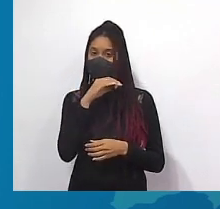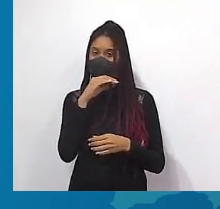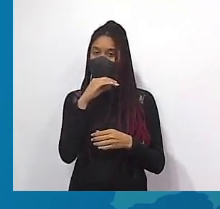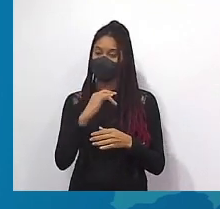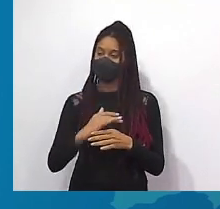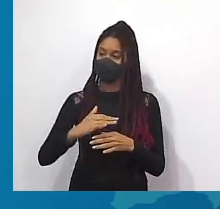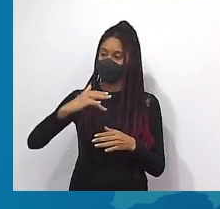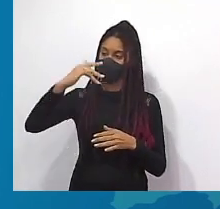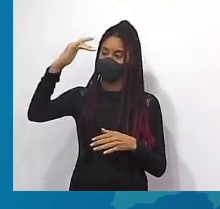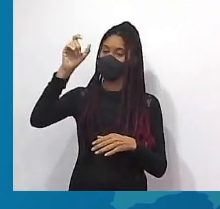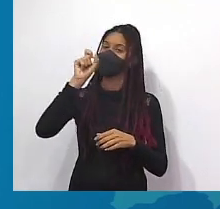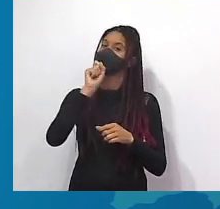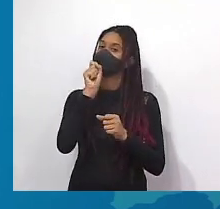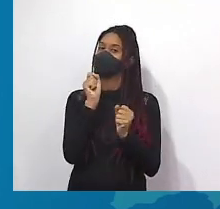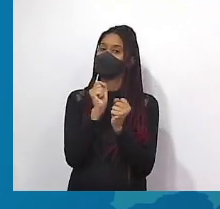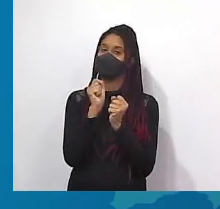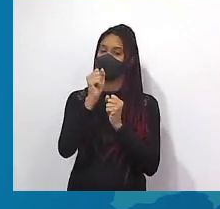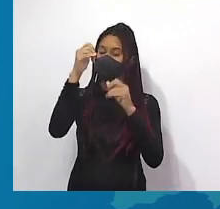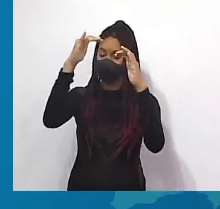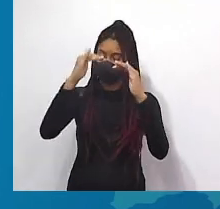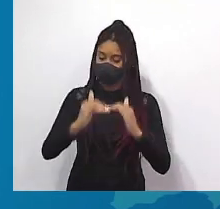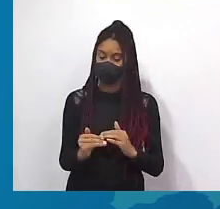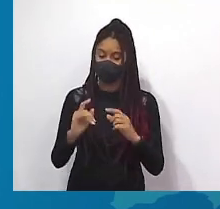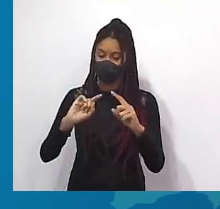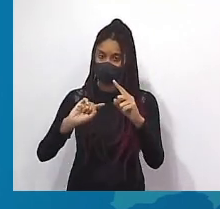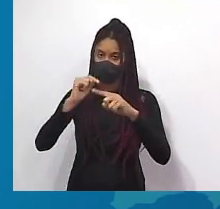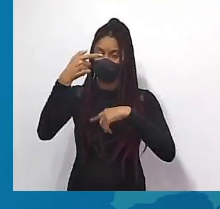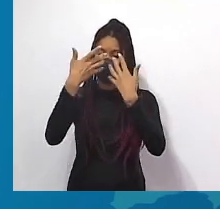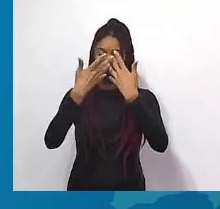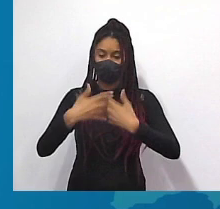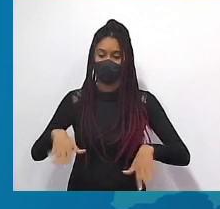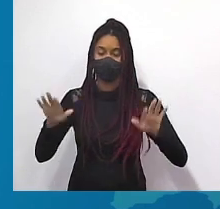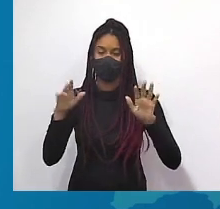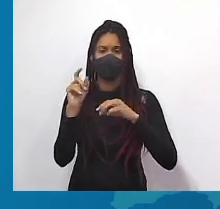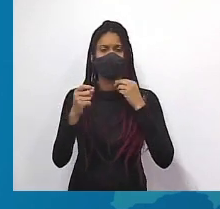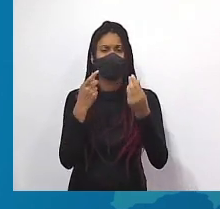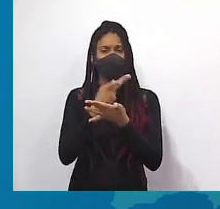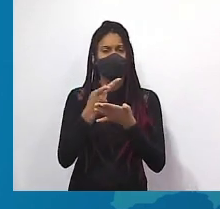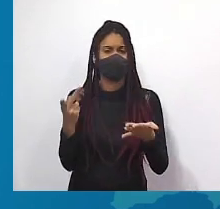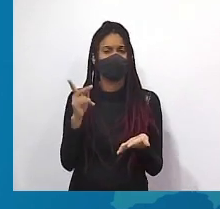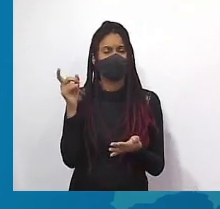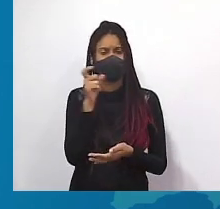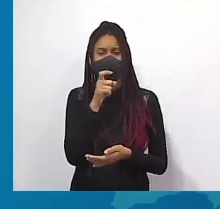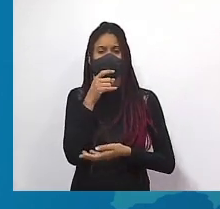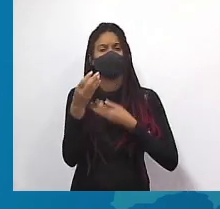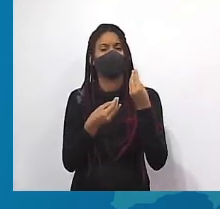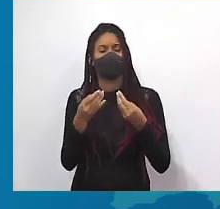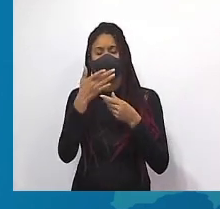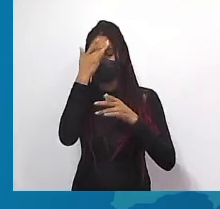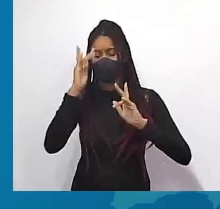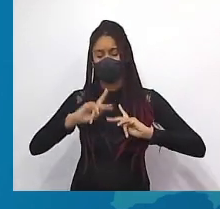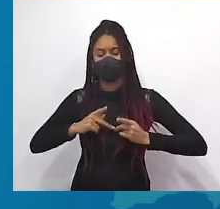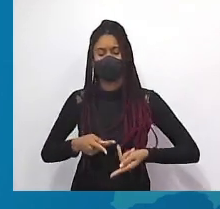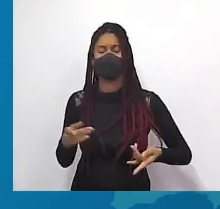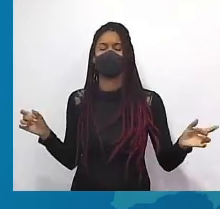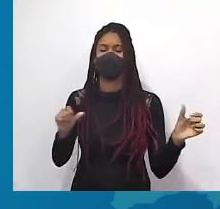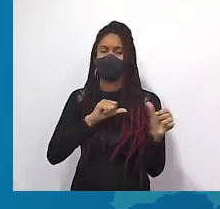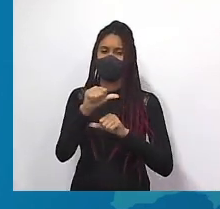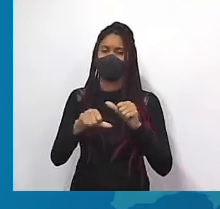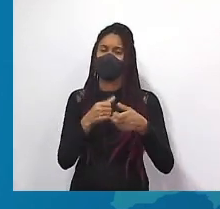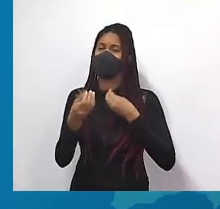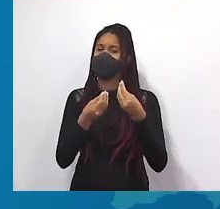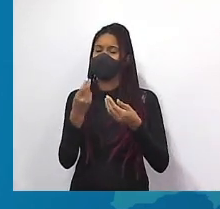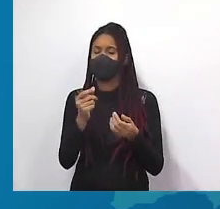mas esse é a inversão térmica natural. Como é que a artificial acontece? Onde é que entra o ser humano? Onde é que nossa